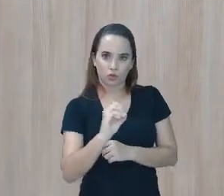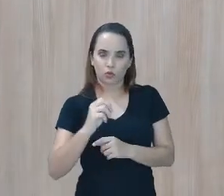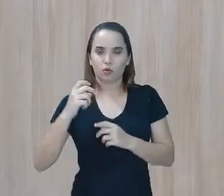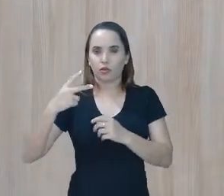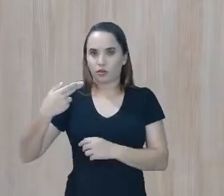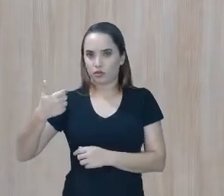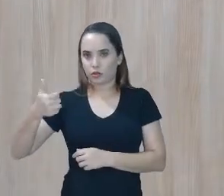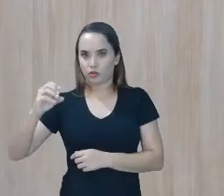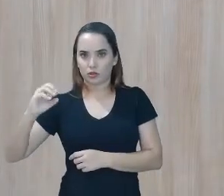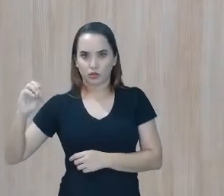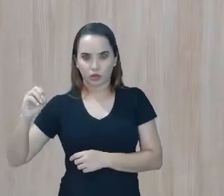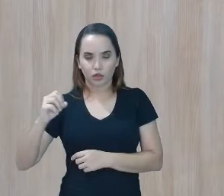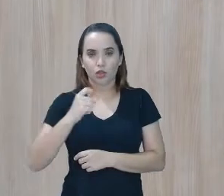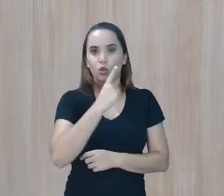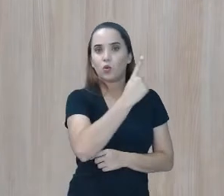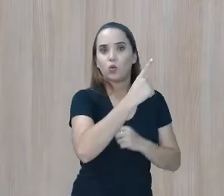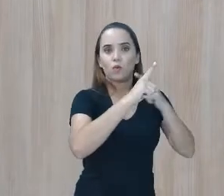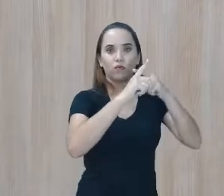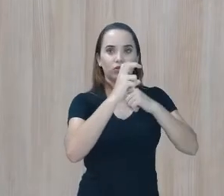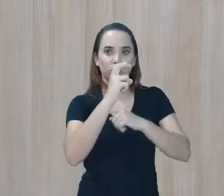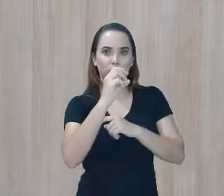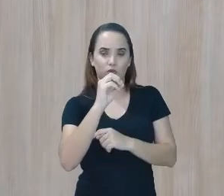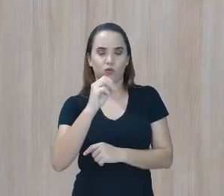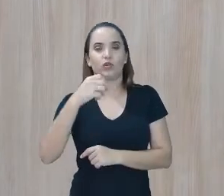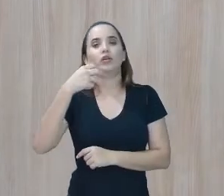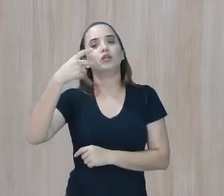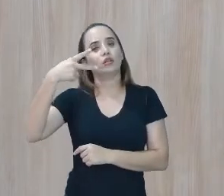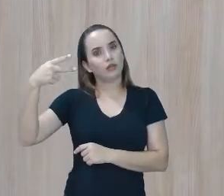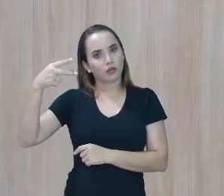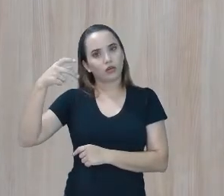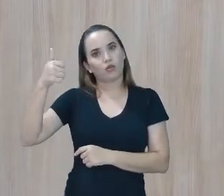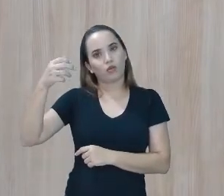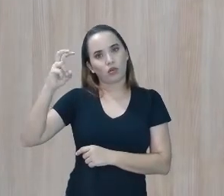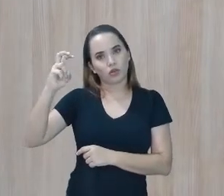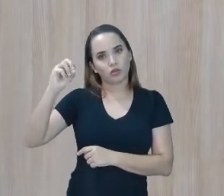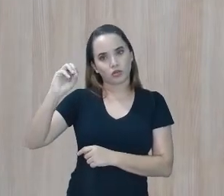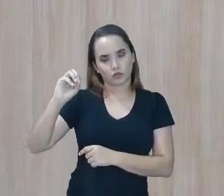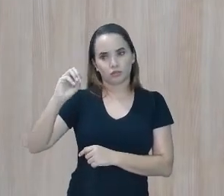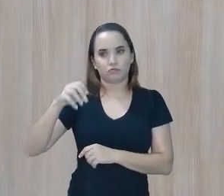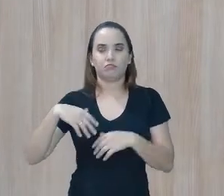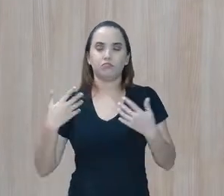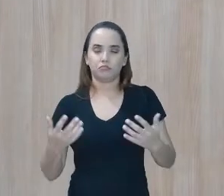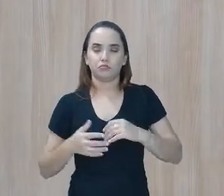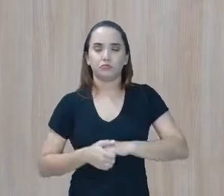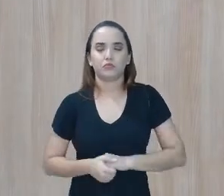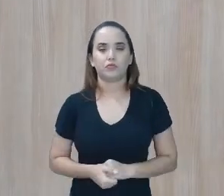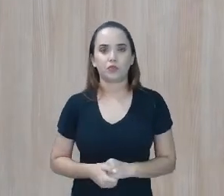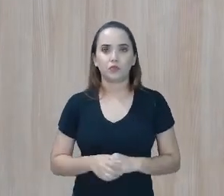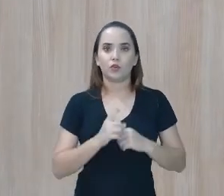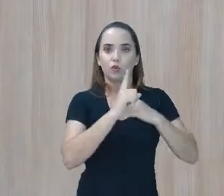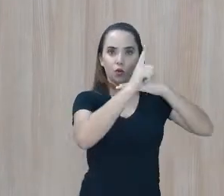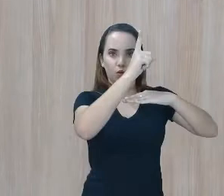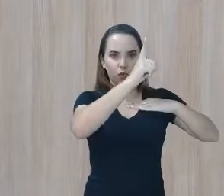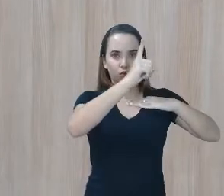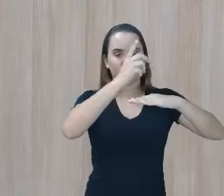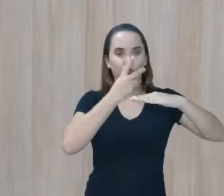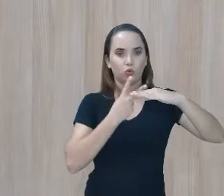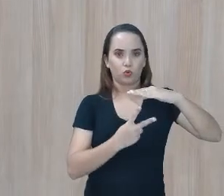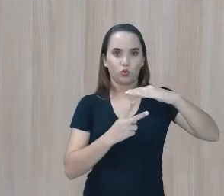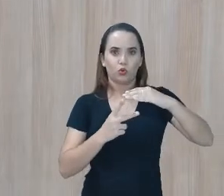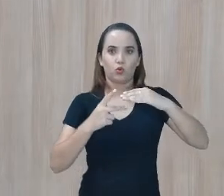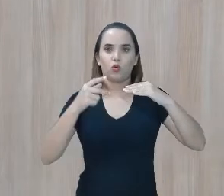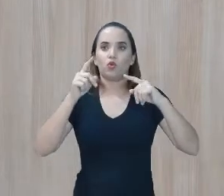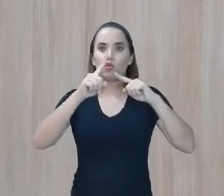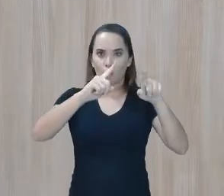50. Então, 50 sobre 100 é equivalente à fração 1 sobre 2 e, por sua vez, também é equivalente